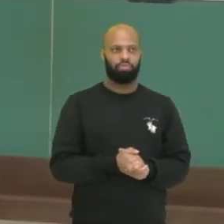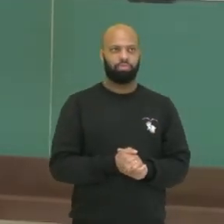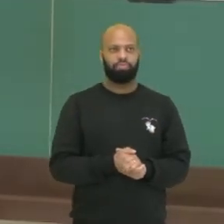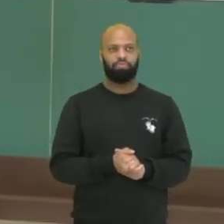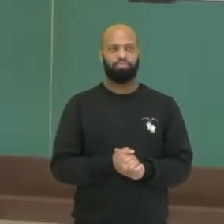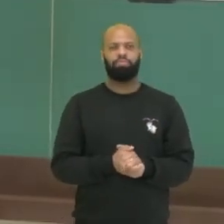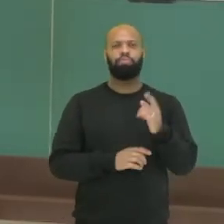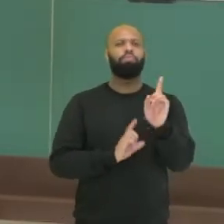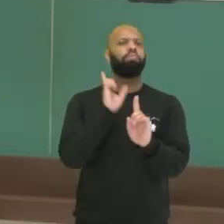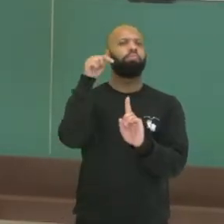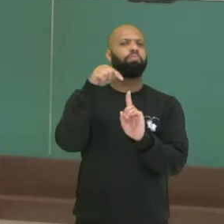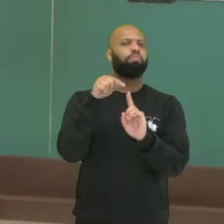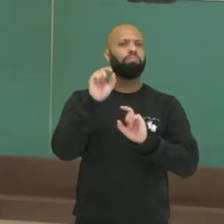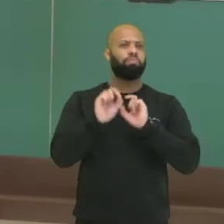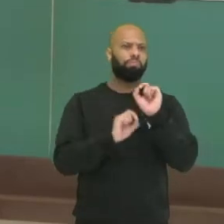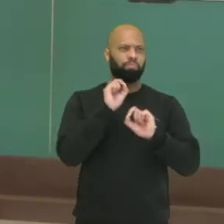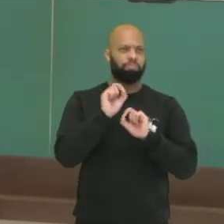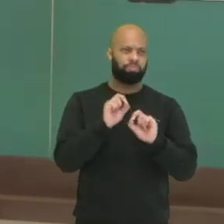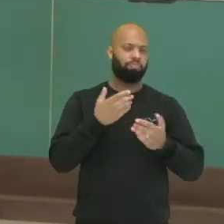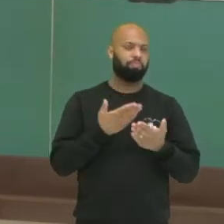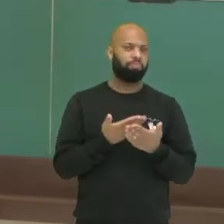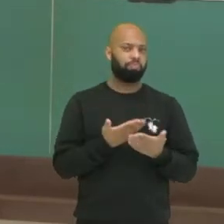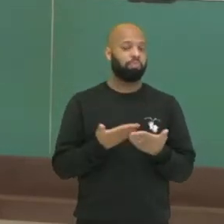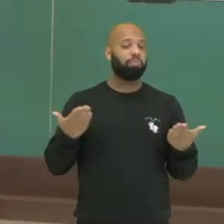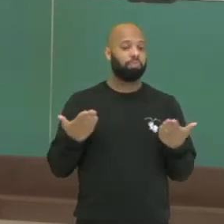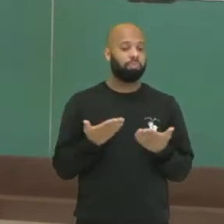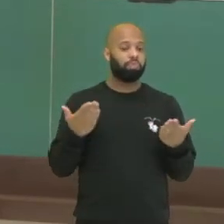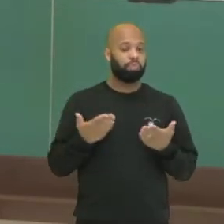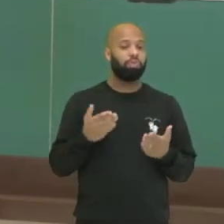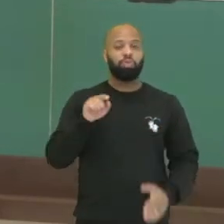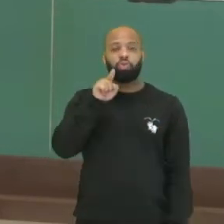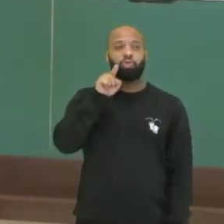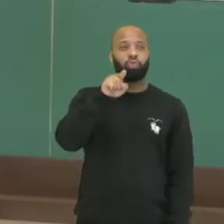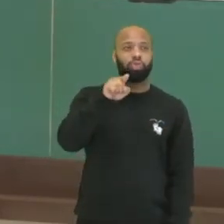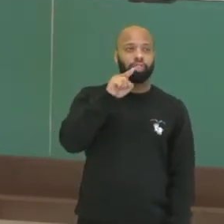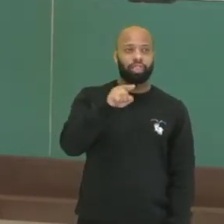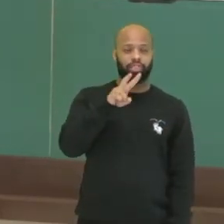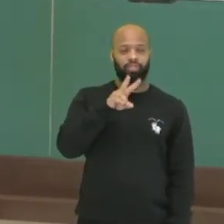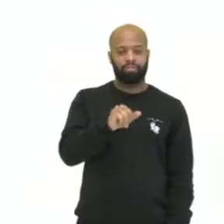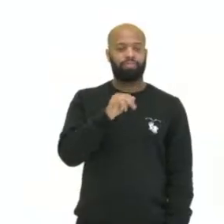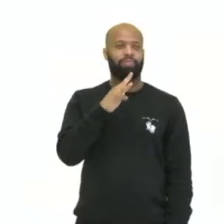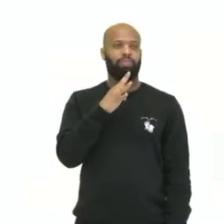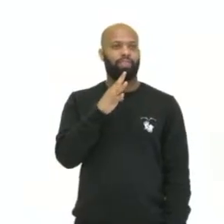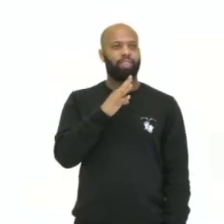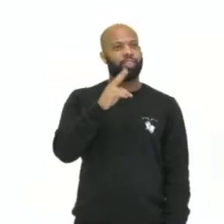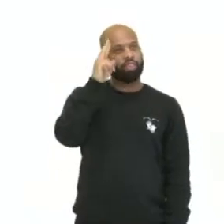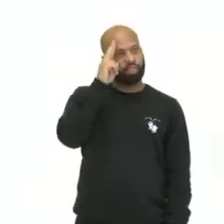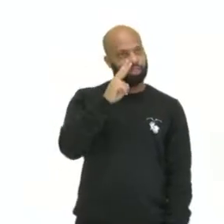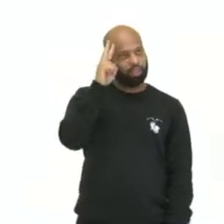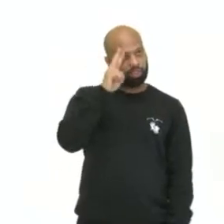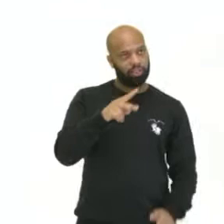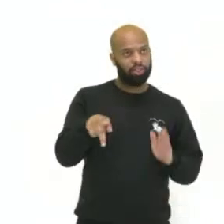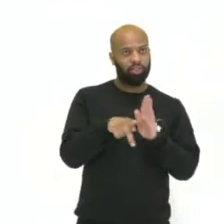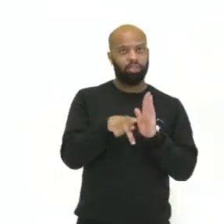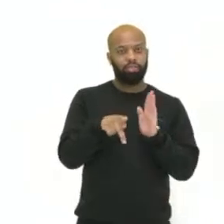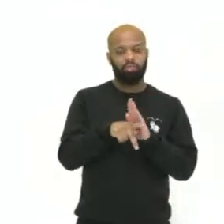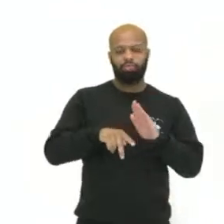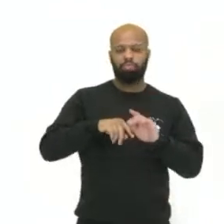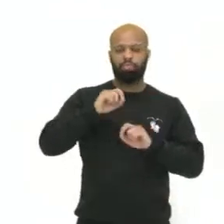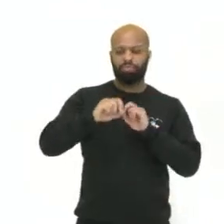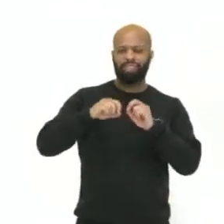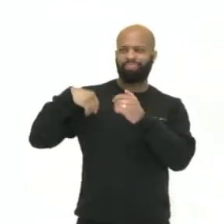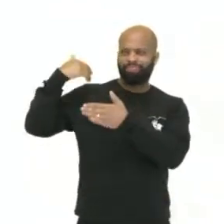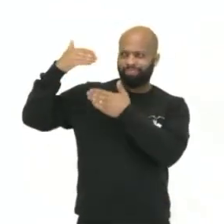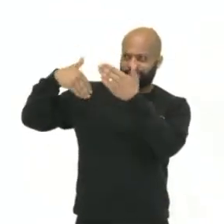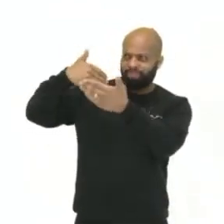E o objetivo da aula de hoje é que vocês conheçam a história da esgrima, quais são